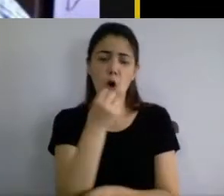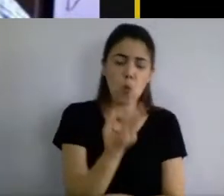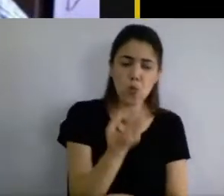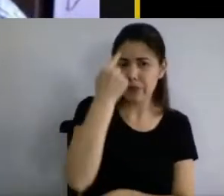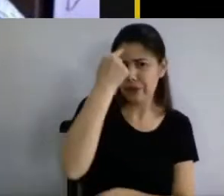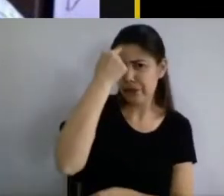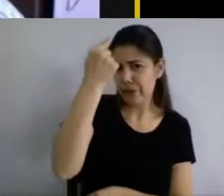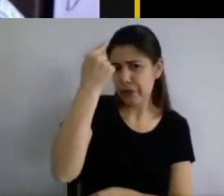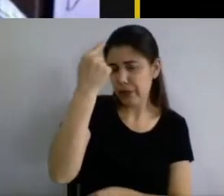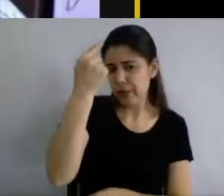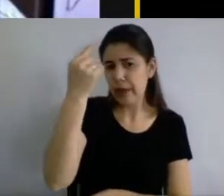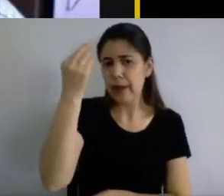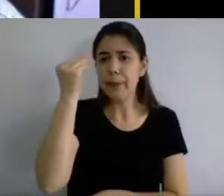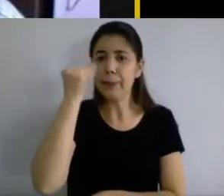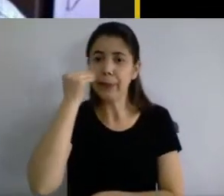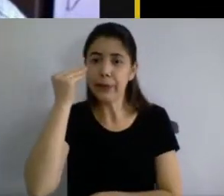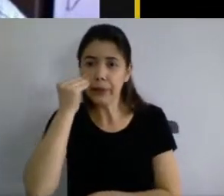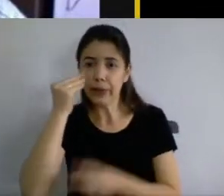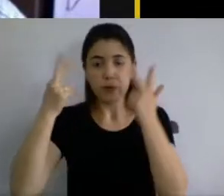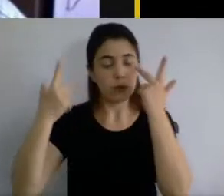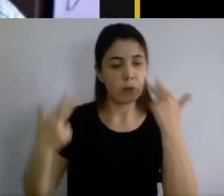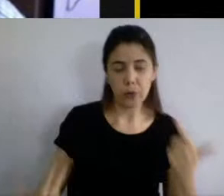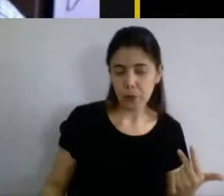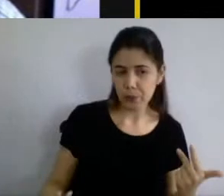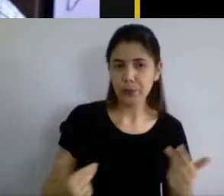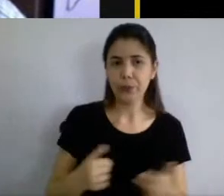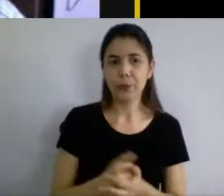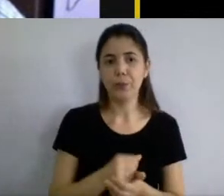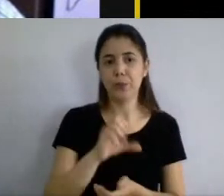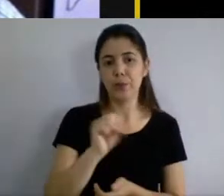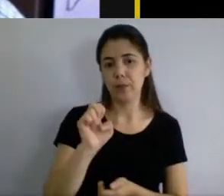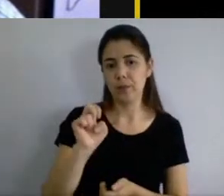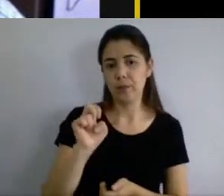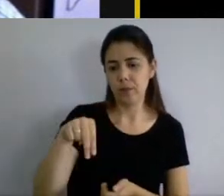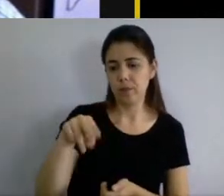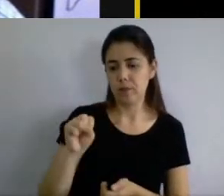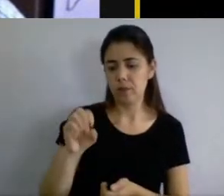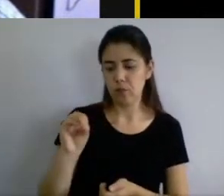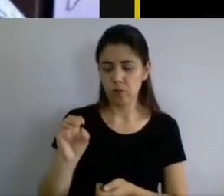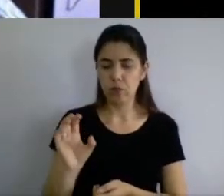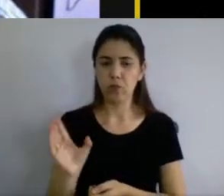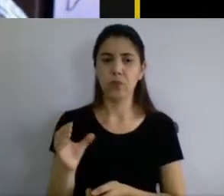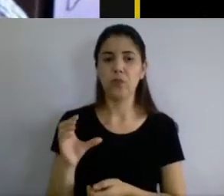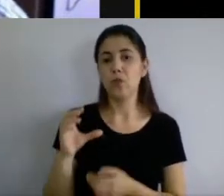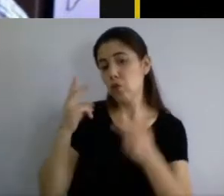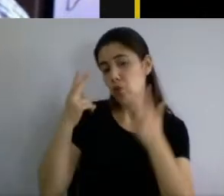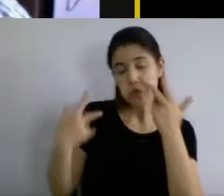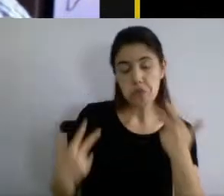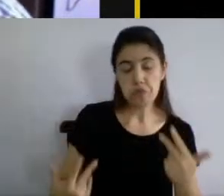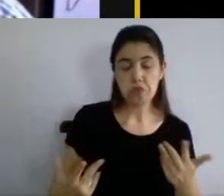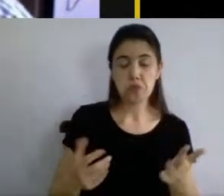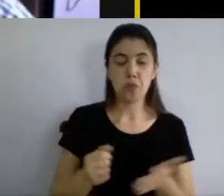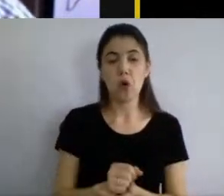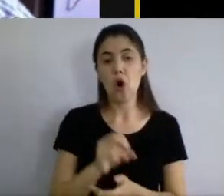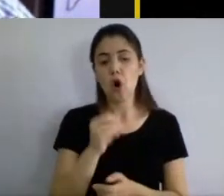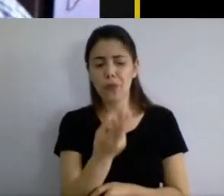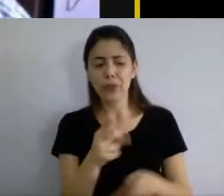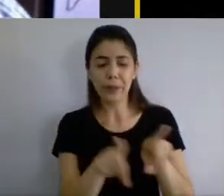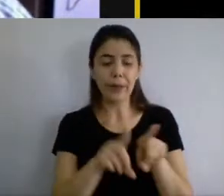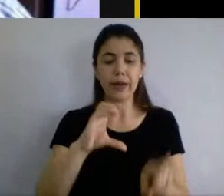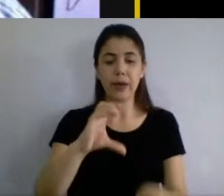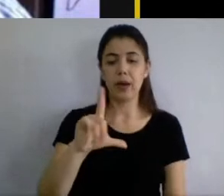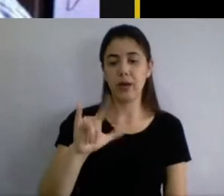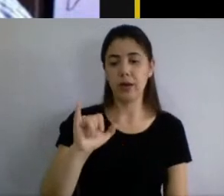que é repetida como um clichê. Quer dizer, lugar comum para nós hoje significa clichê. Esse uso